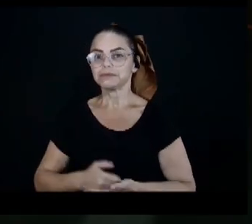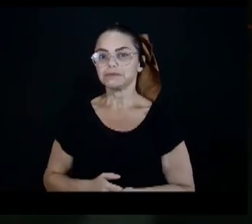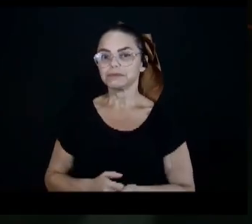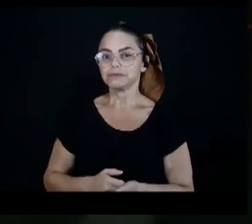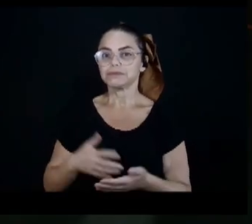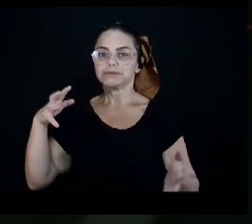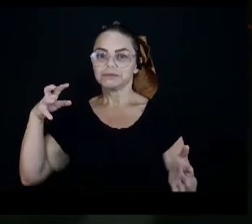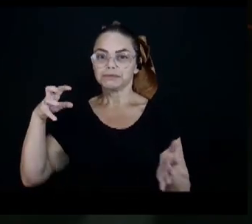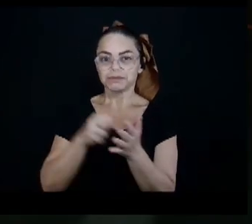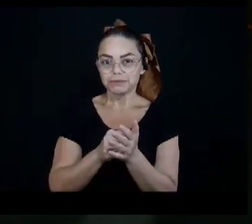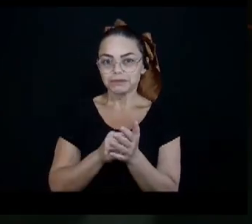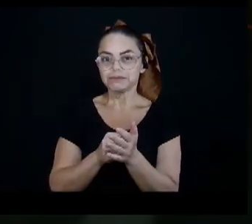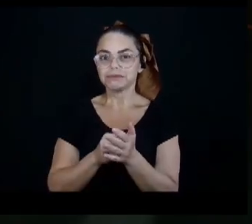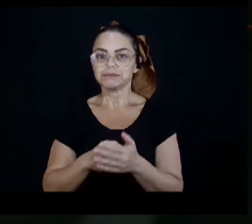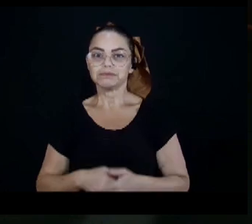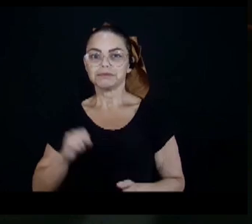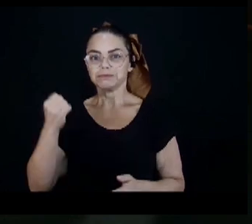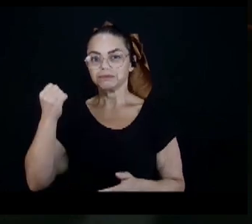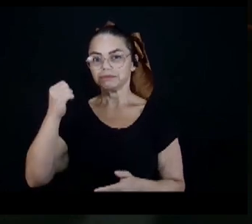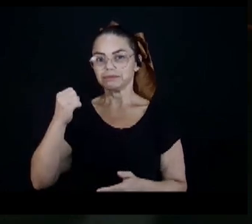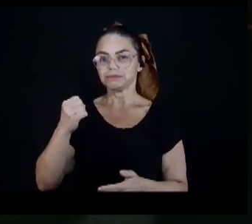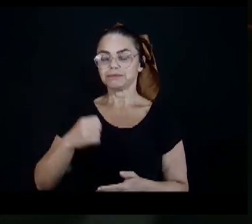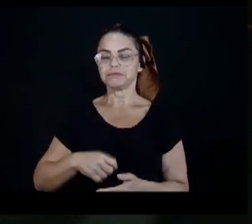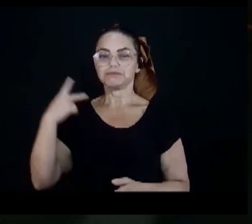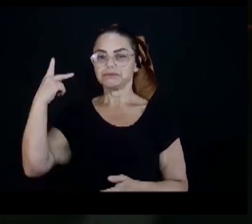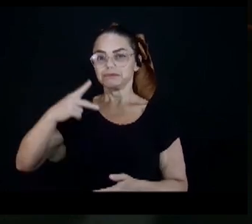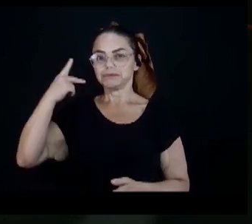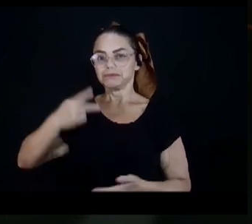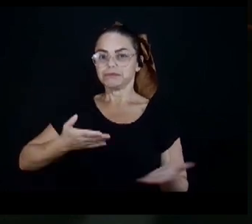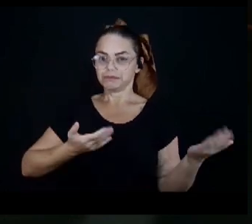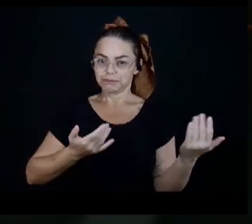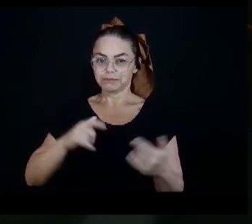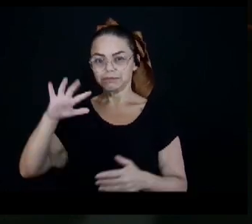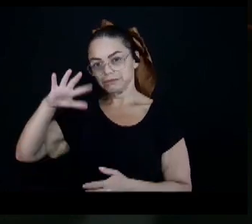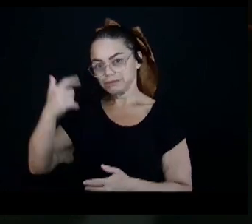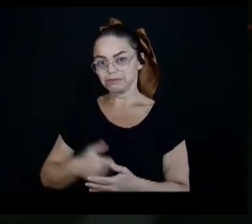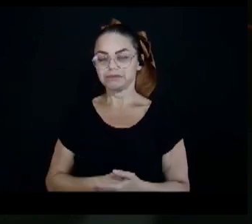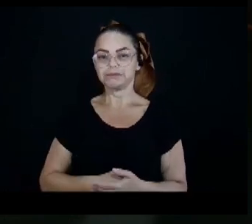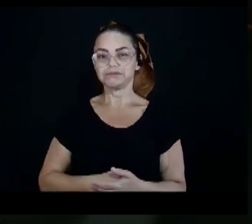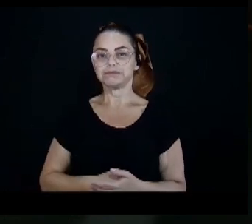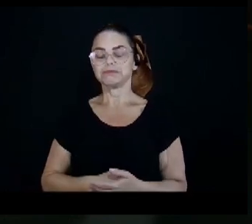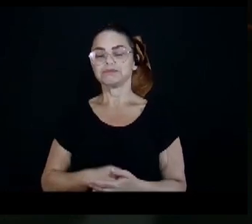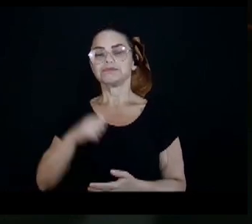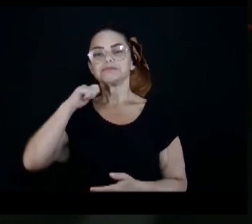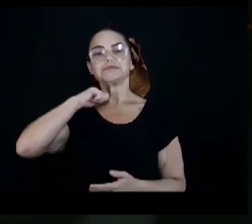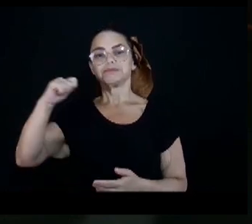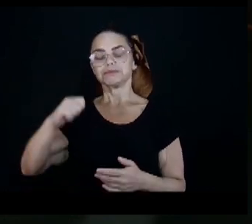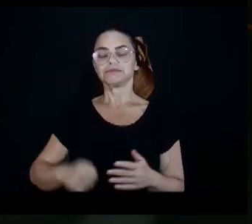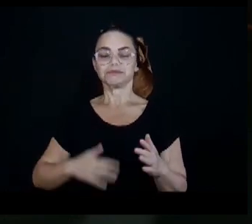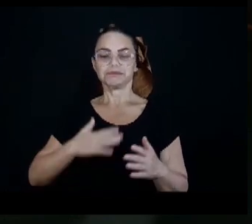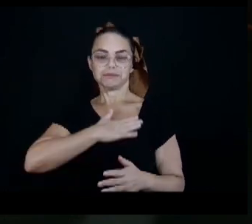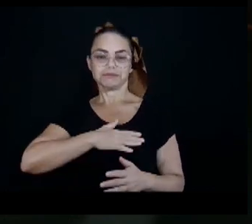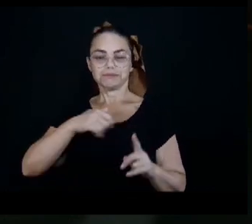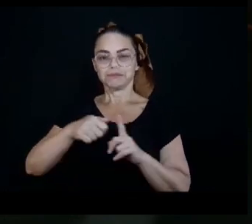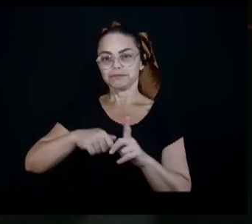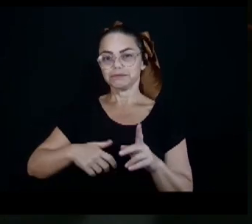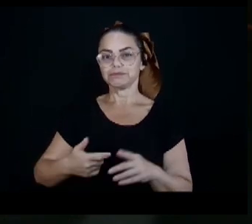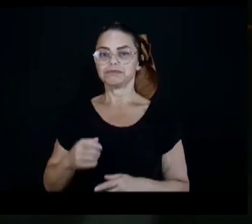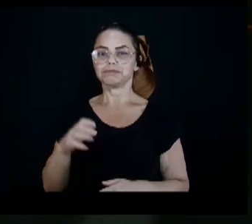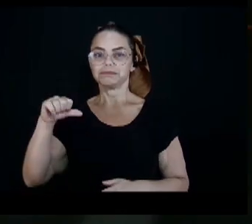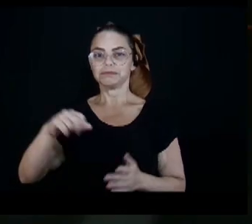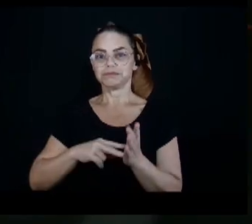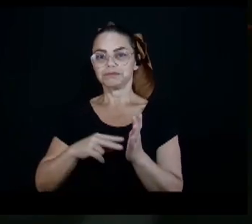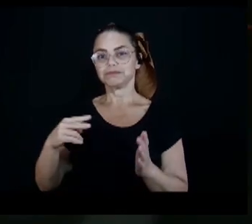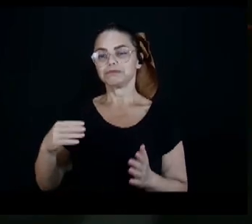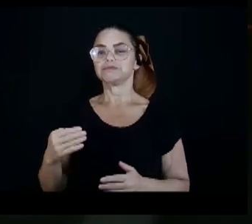8ª edição do Parlamento Jovem, que acontece entre abril e agosto. O prazo vai de 9 a 16 de março,